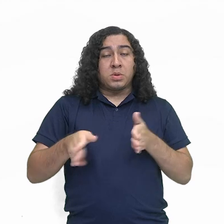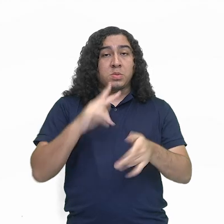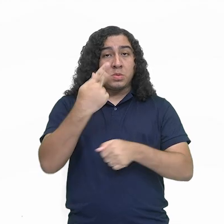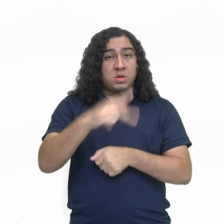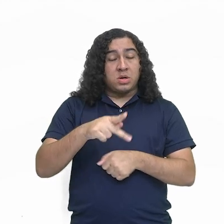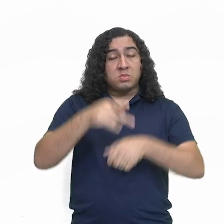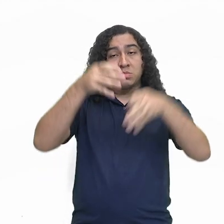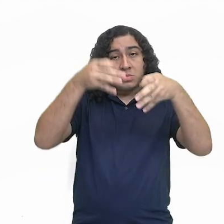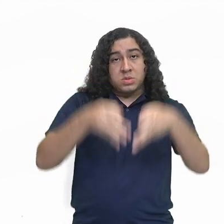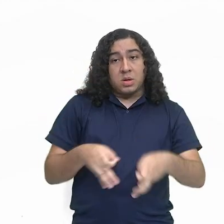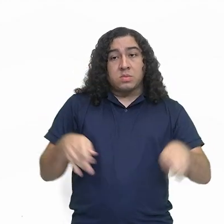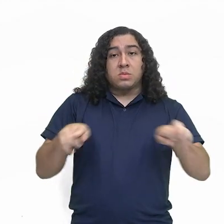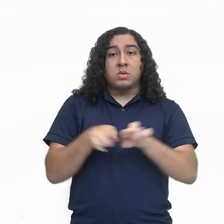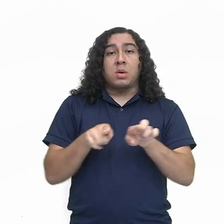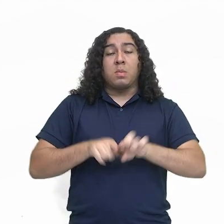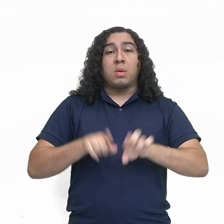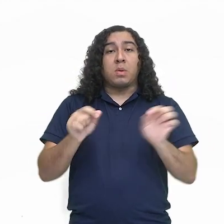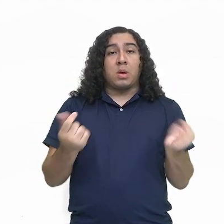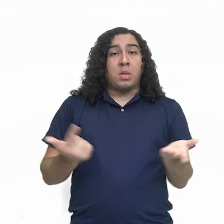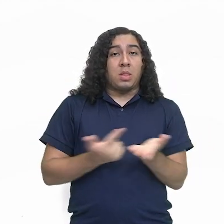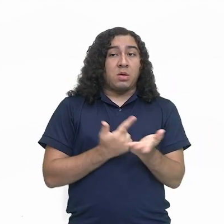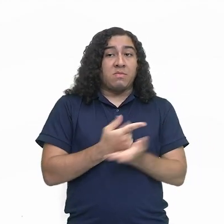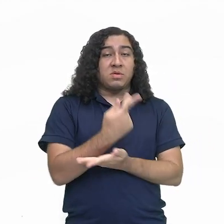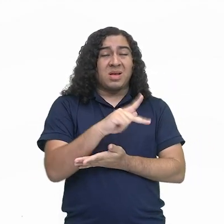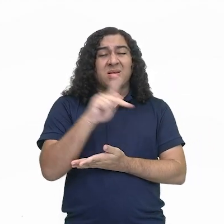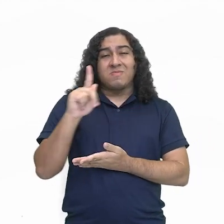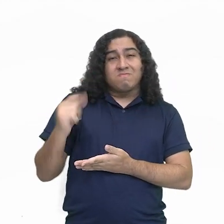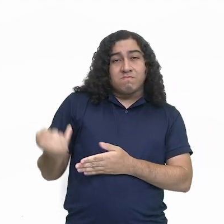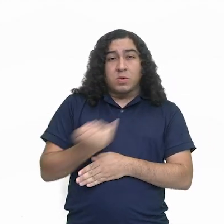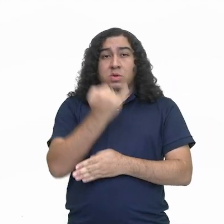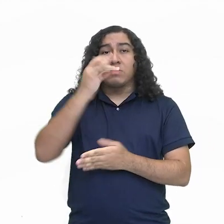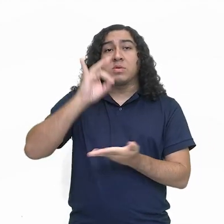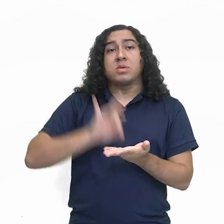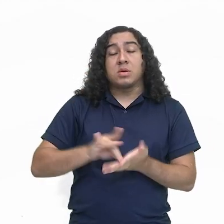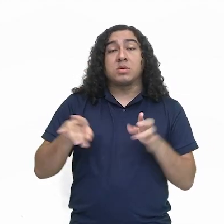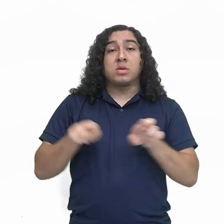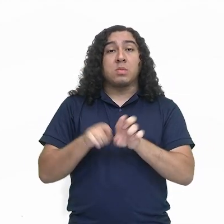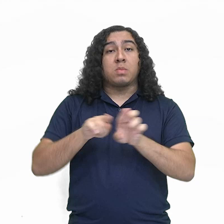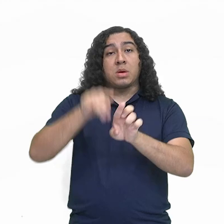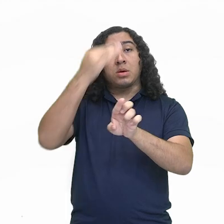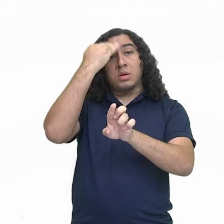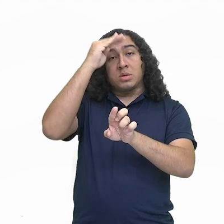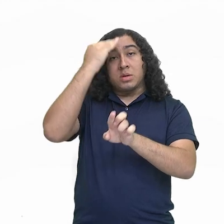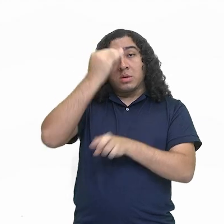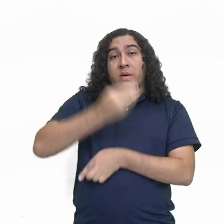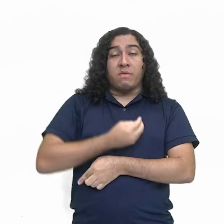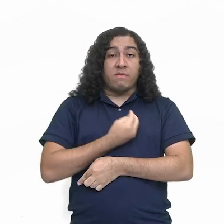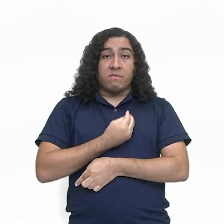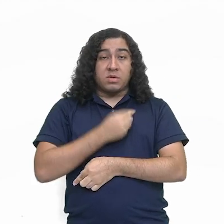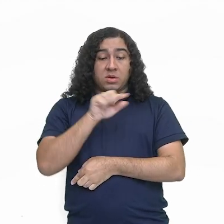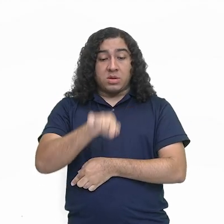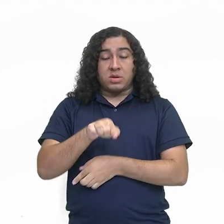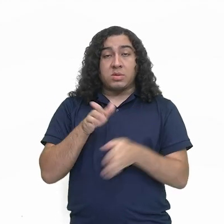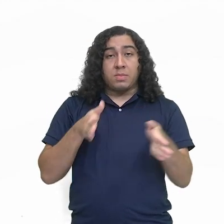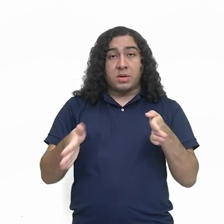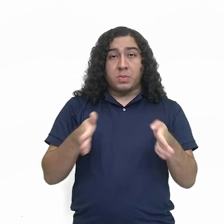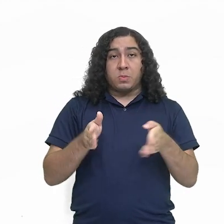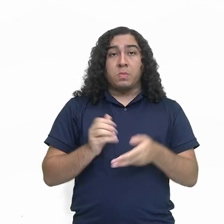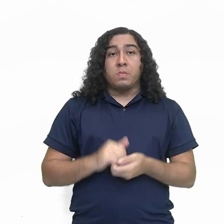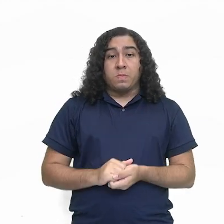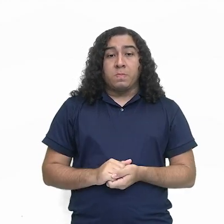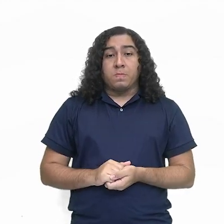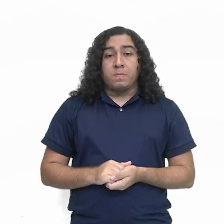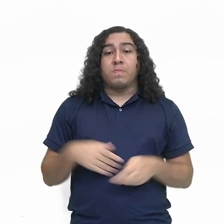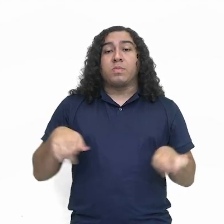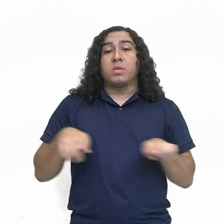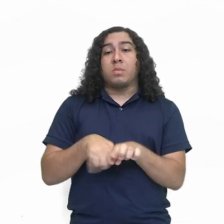obra é indispensável para a interpretação e compreensão da realidade do seu tempo. Também, ele